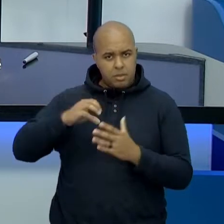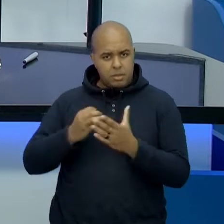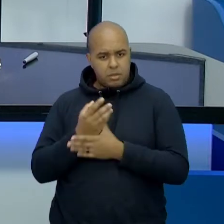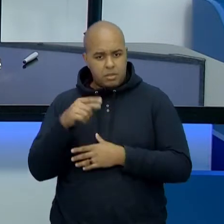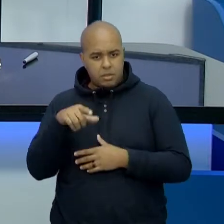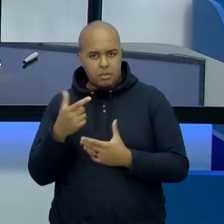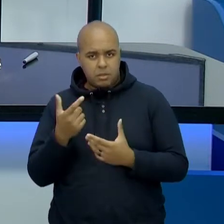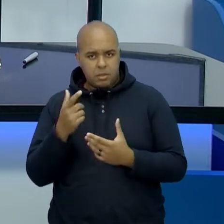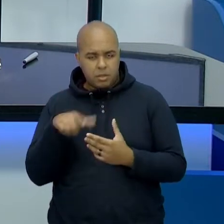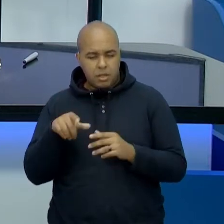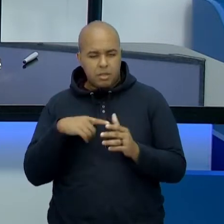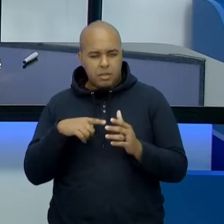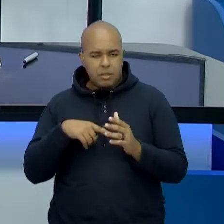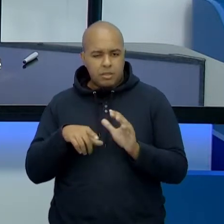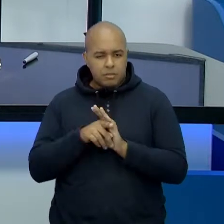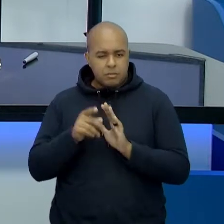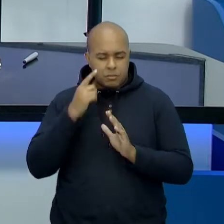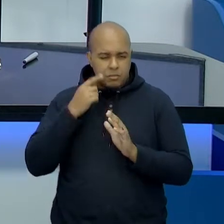criada aí,